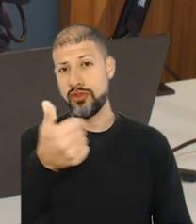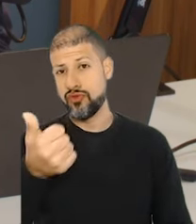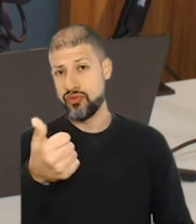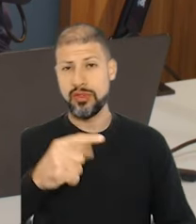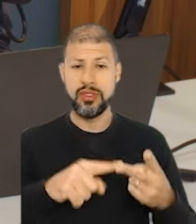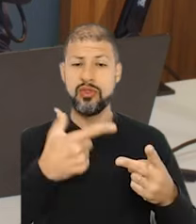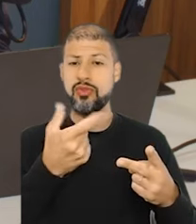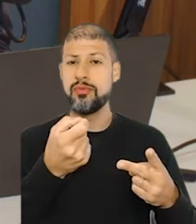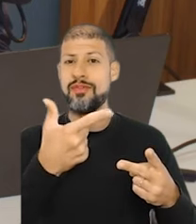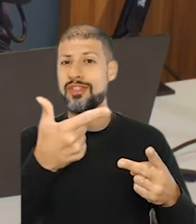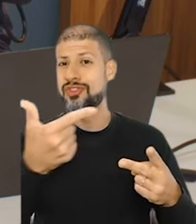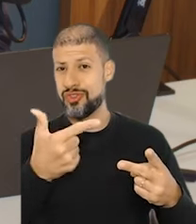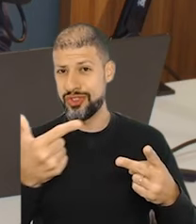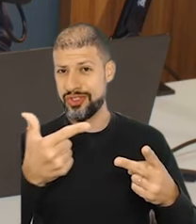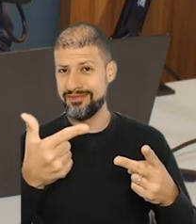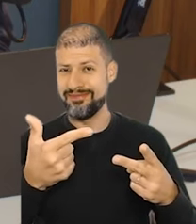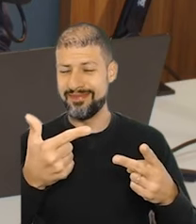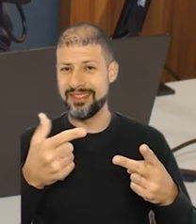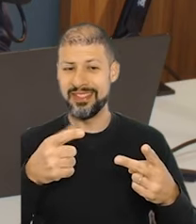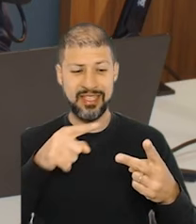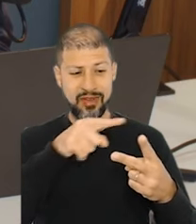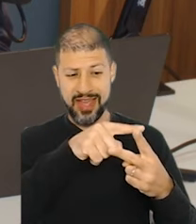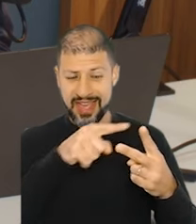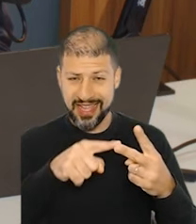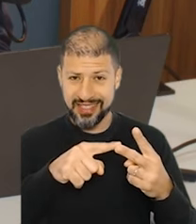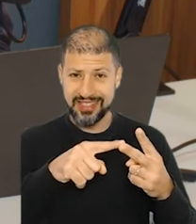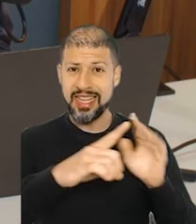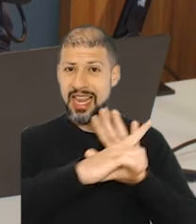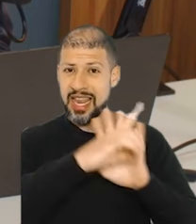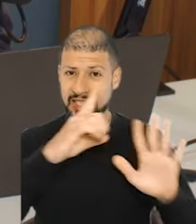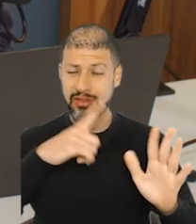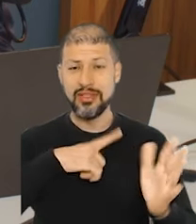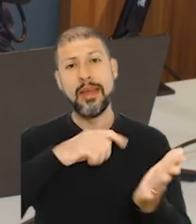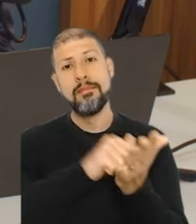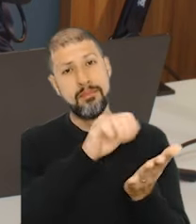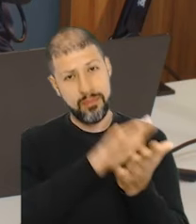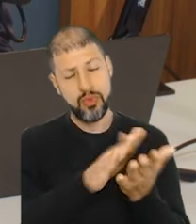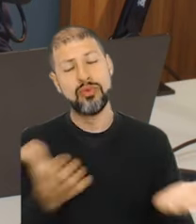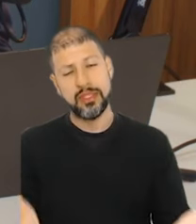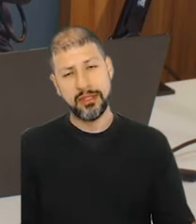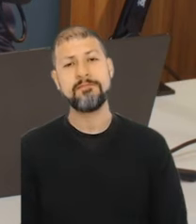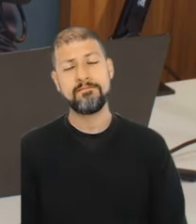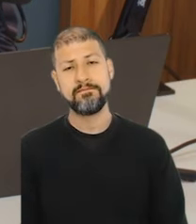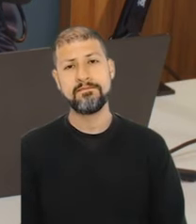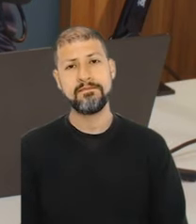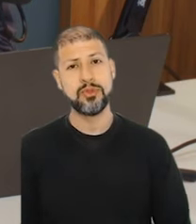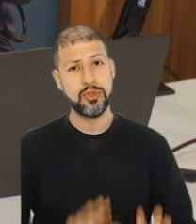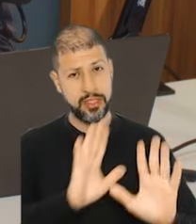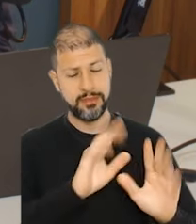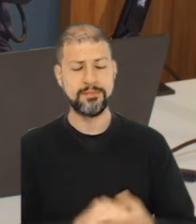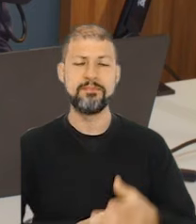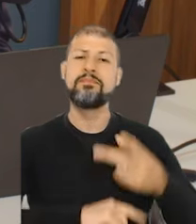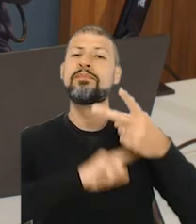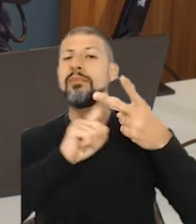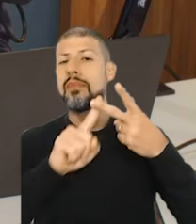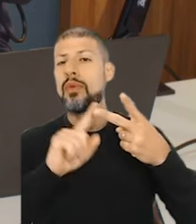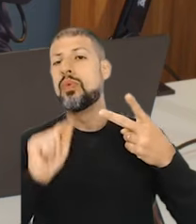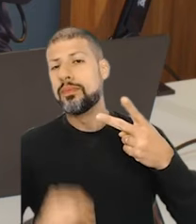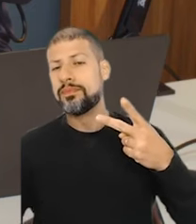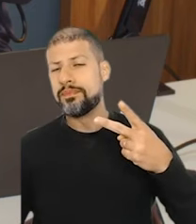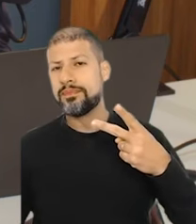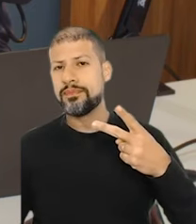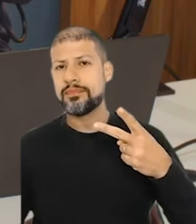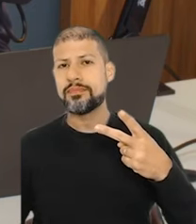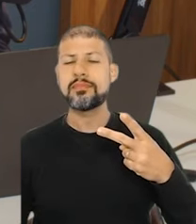essas duas declarações podem sofrer alguma penalidade Ok Esse é um caso outro caso eu não